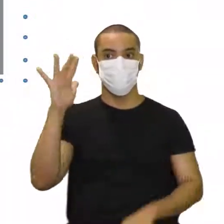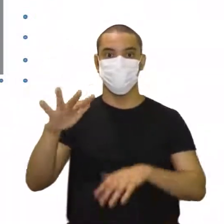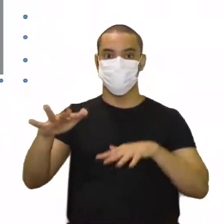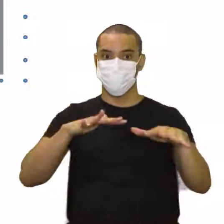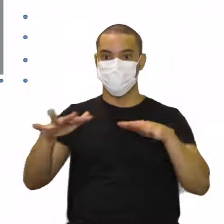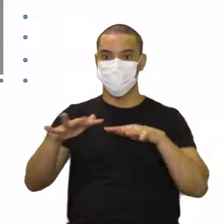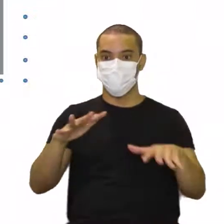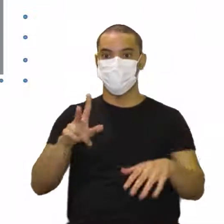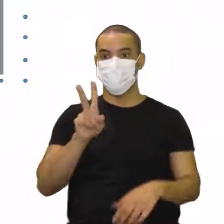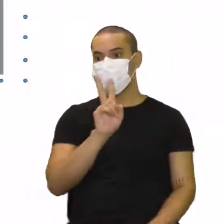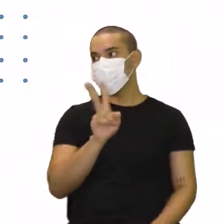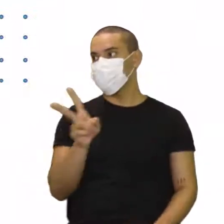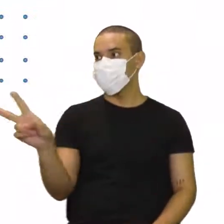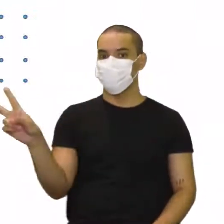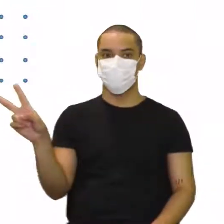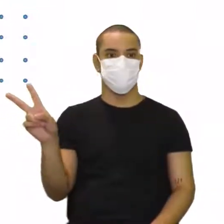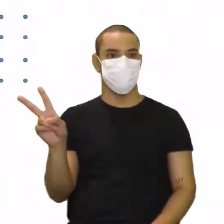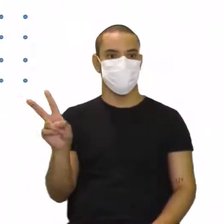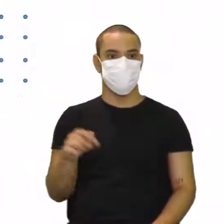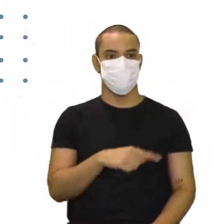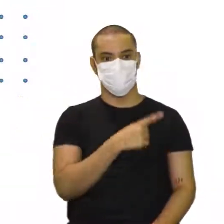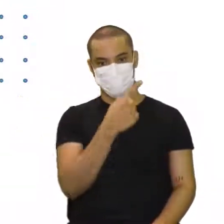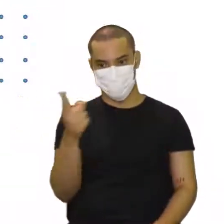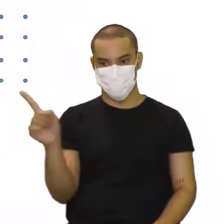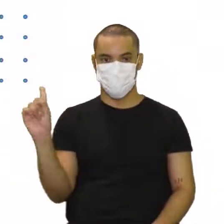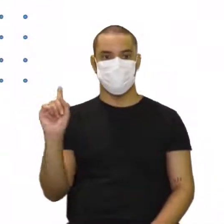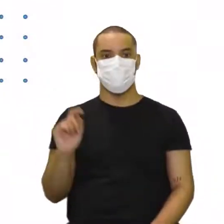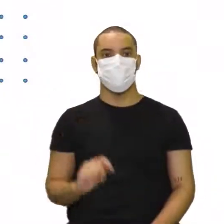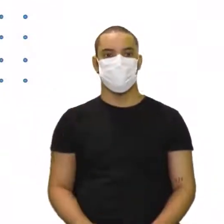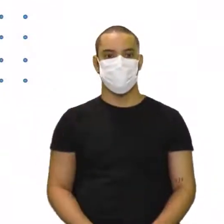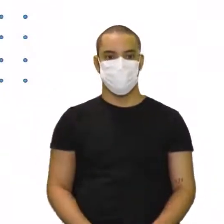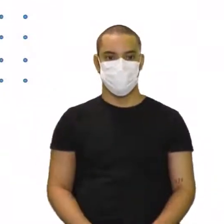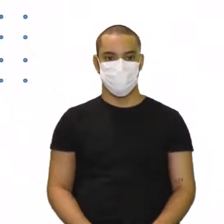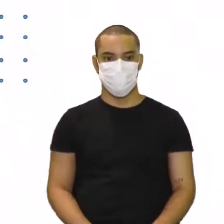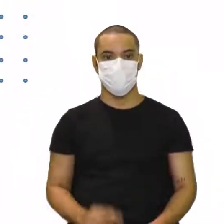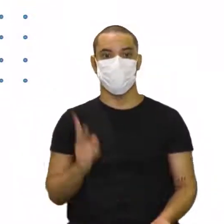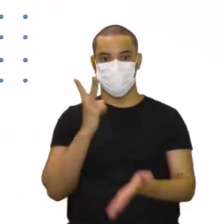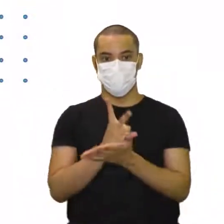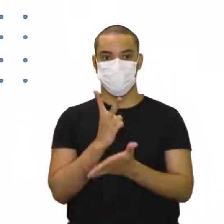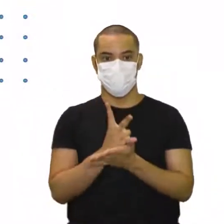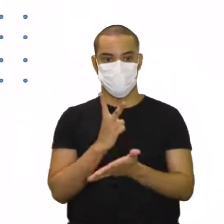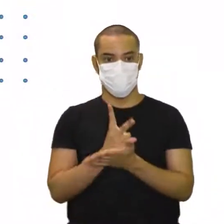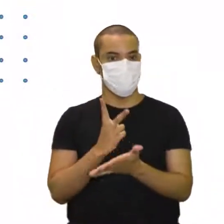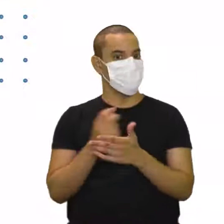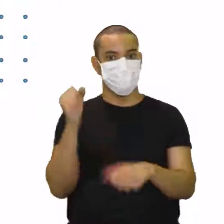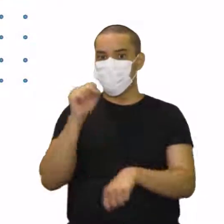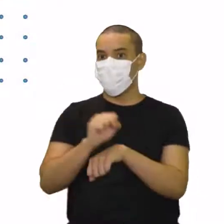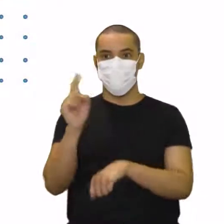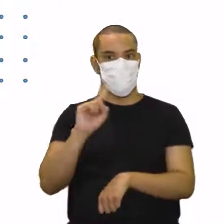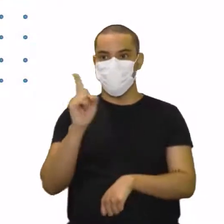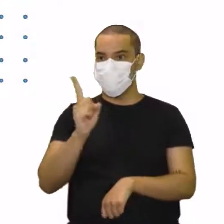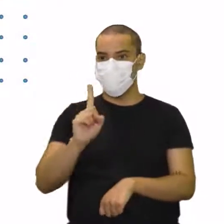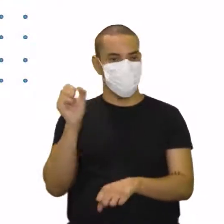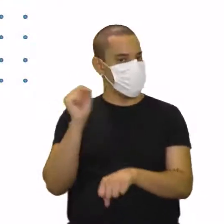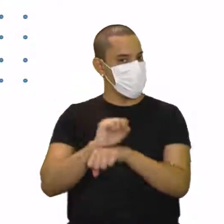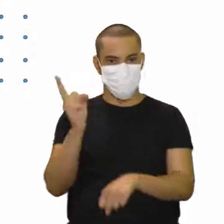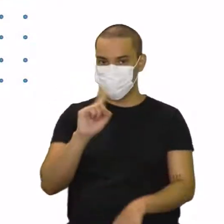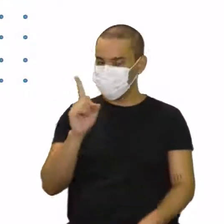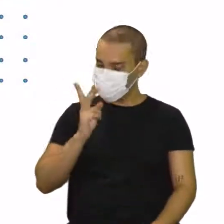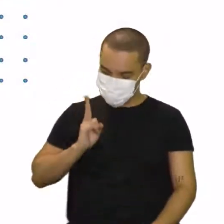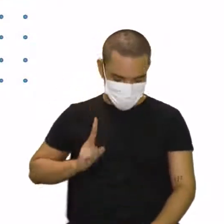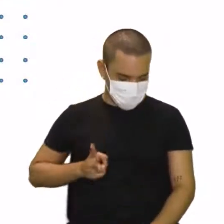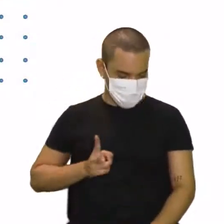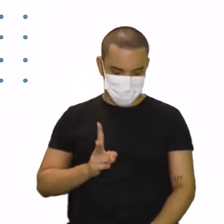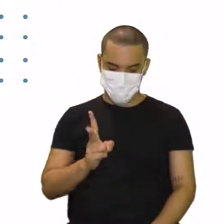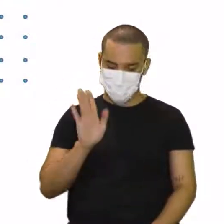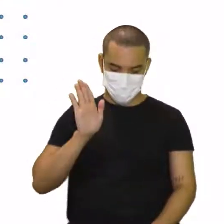continue, certo? Não está parado, imagina. Ela vai se mover nessa direção e não vai parar, tá? Imagina que ela